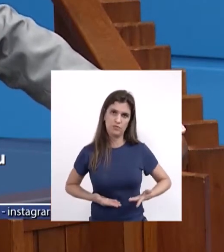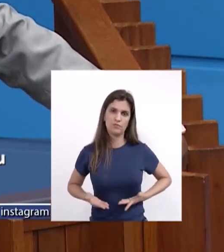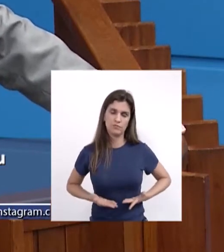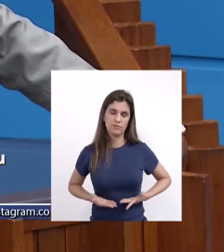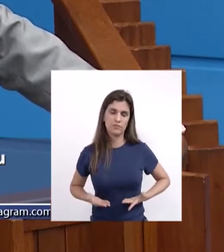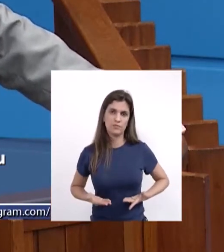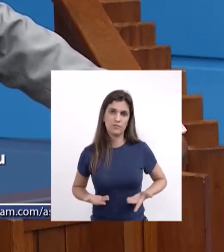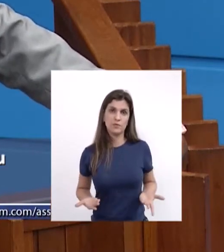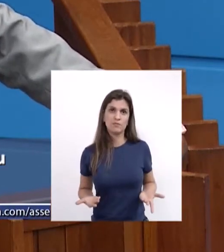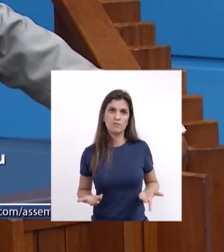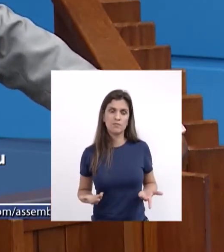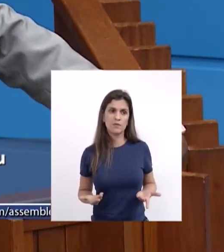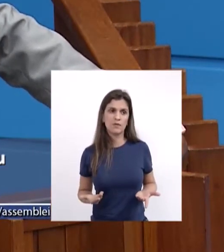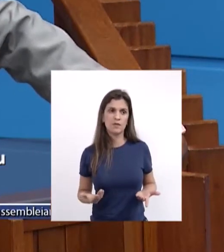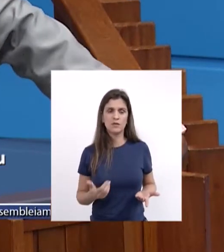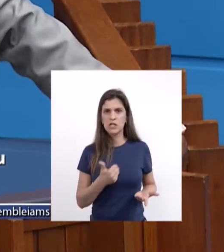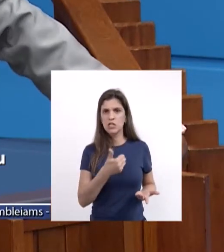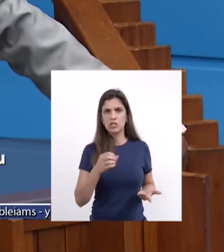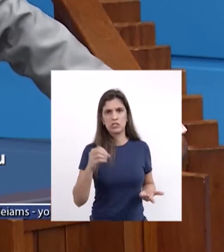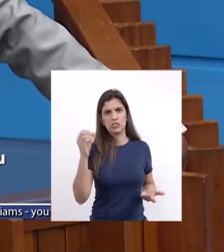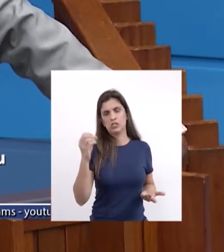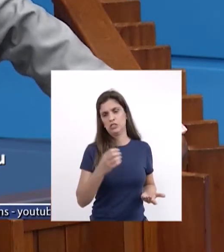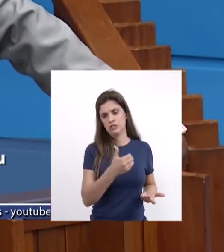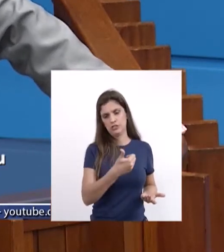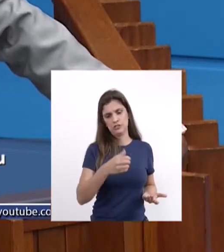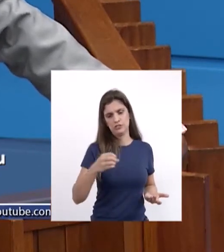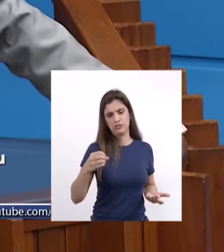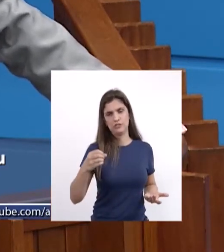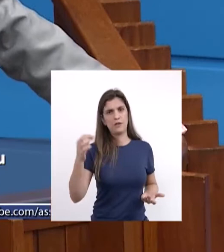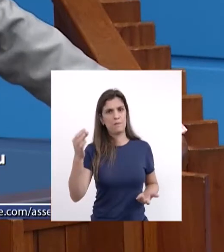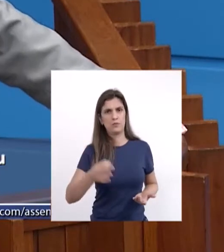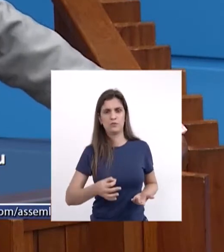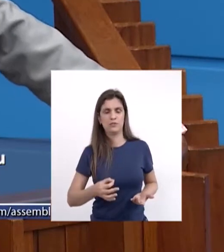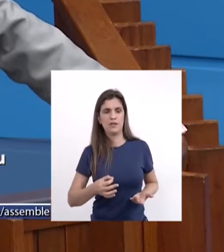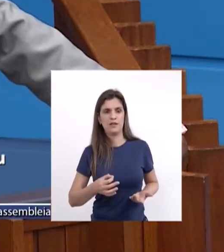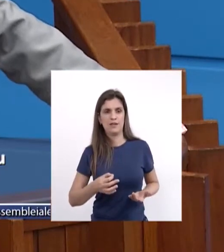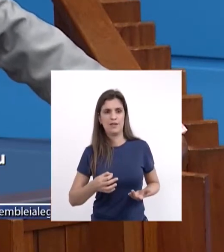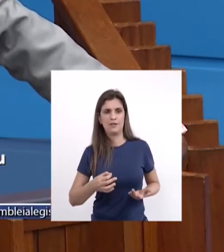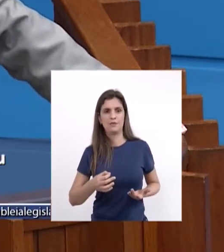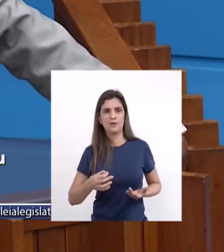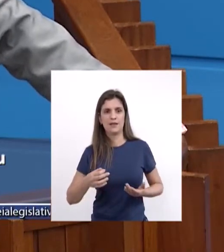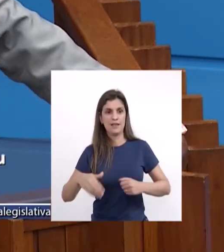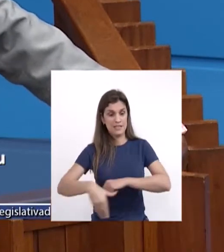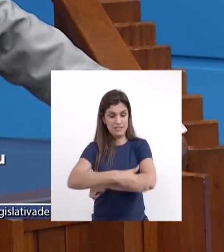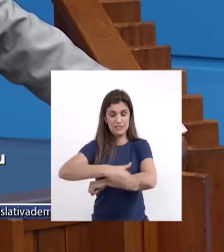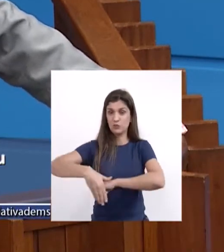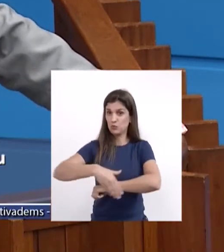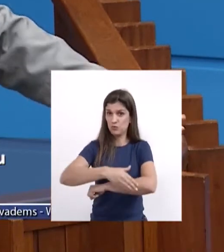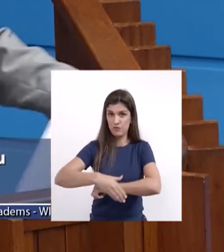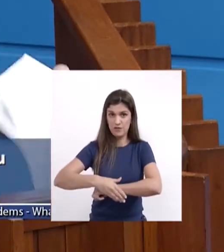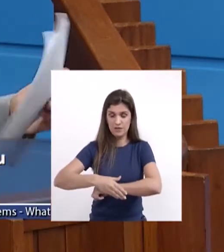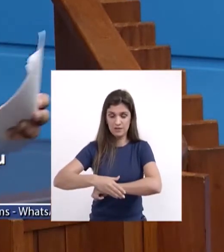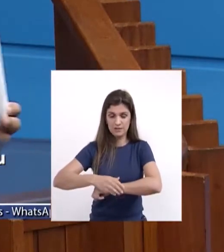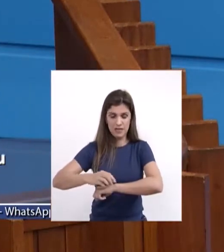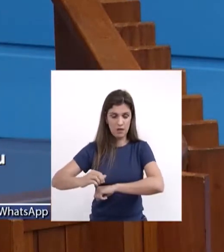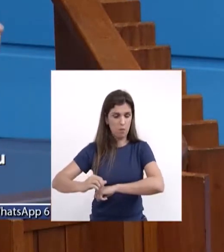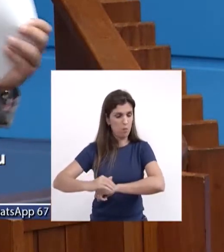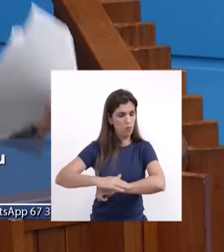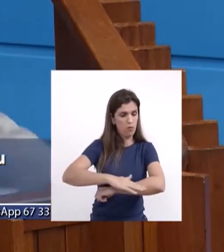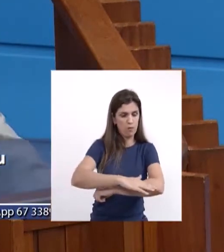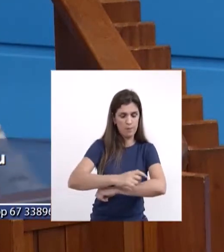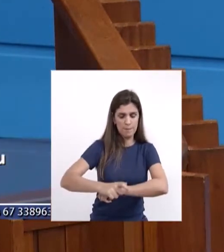tivéssemos 100% da rodovia duplicada. Evidente que nessa análise do desequilíbrio,